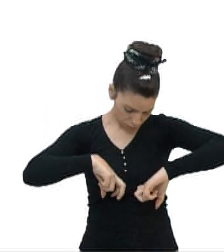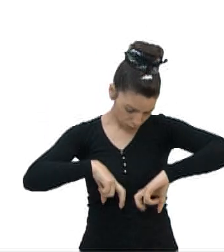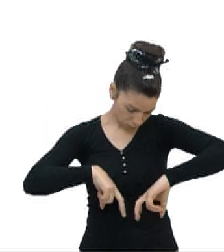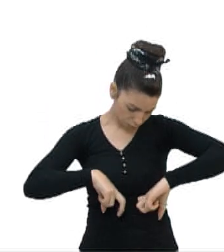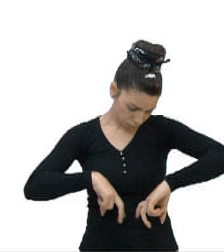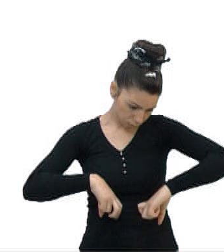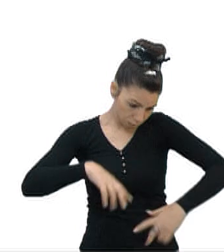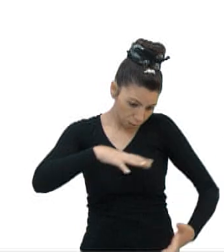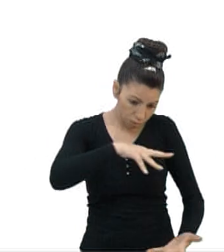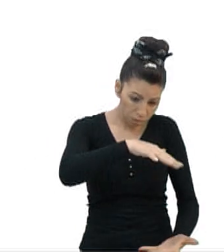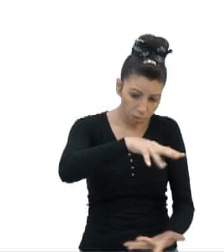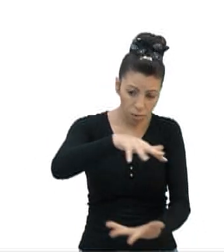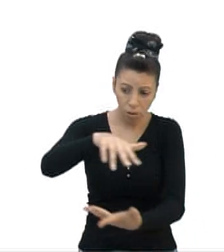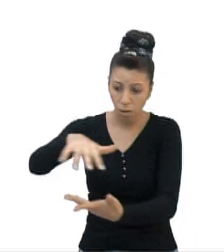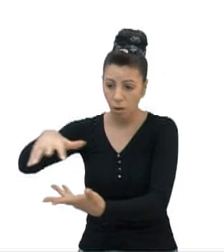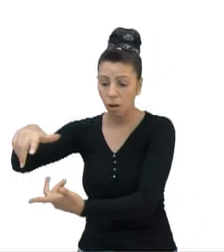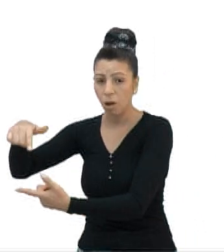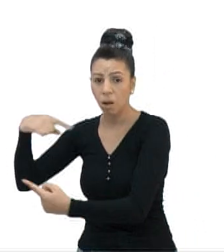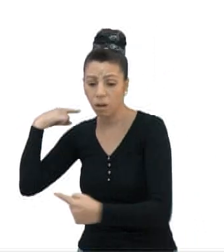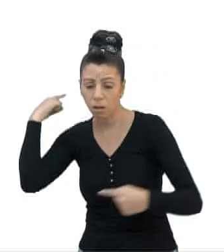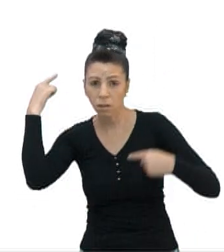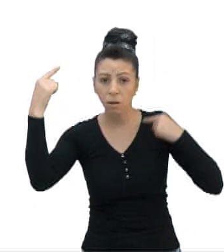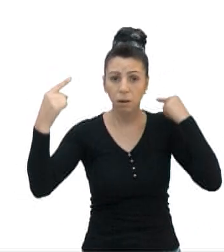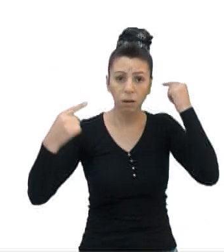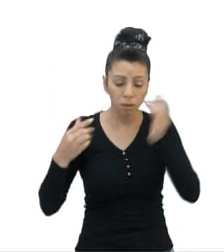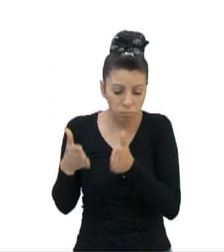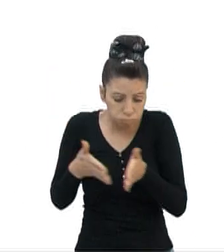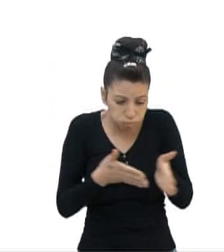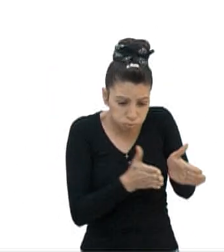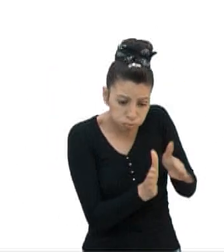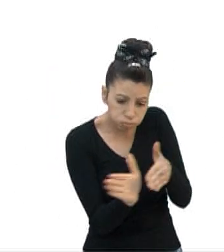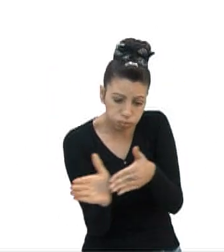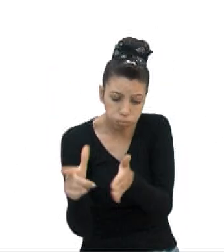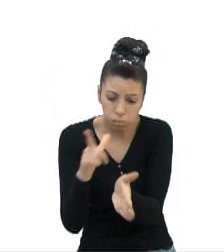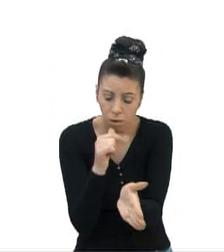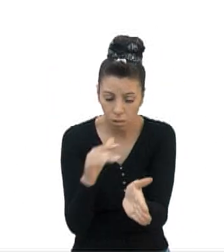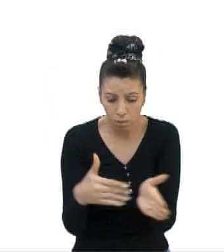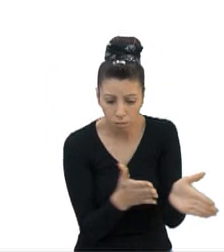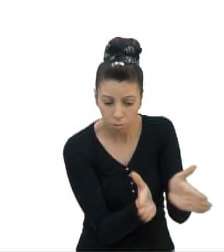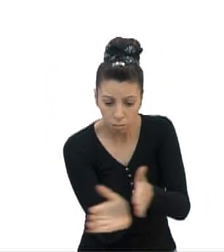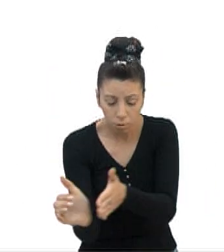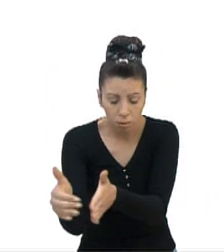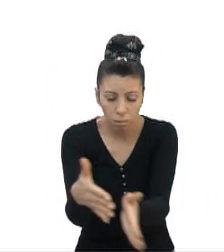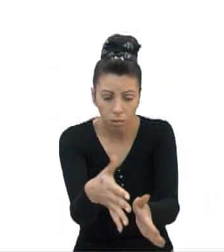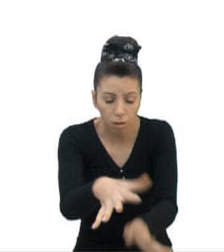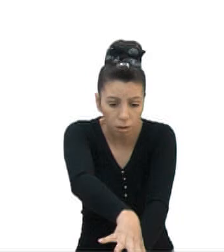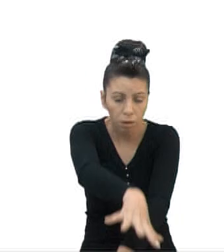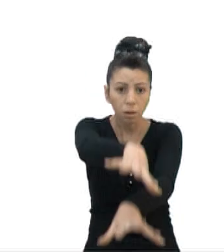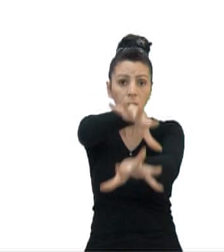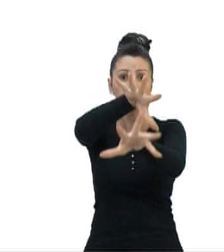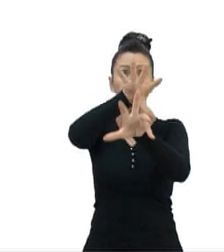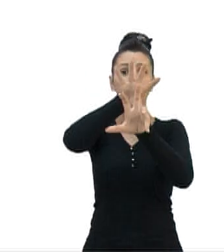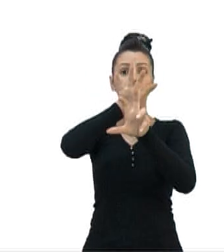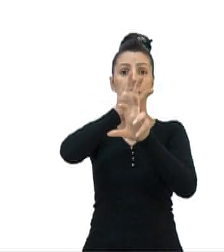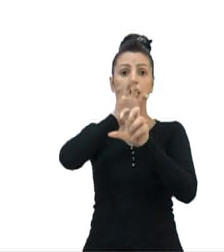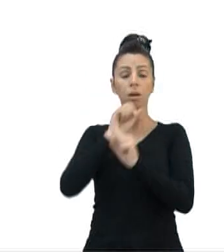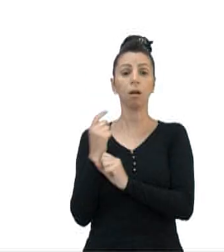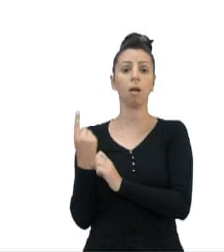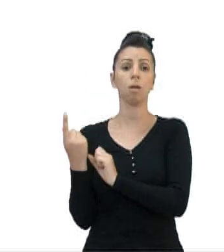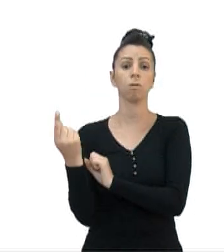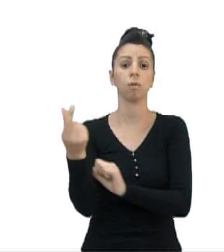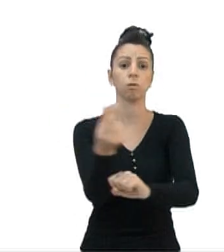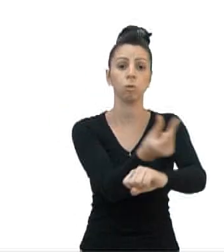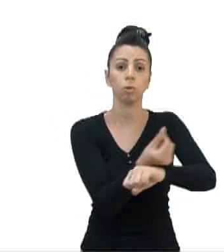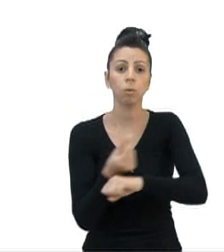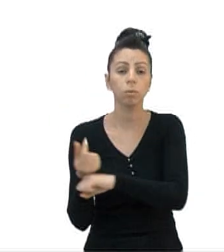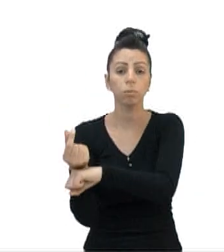deste mundo maluco. Tanta margem de rio, só vê em margem de lucro. Né? Qual seria aí